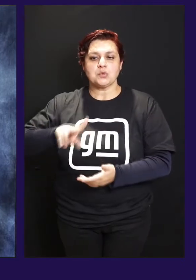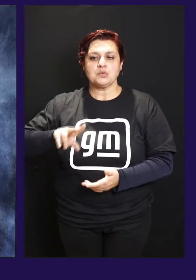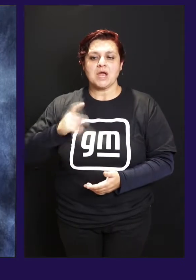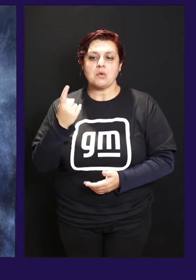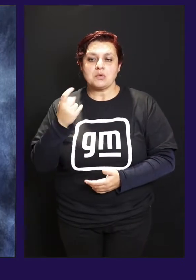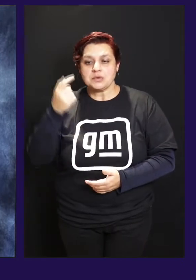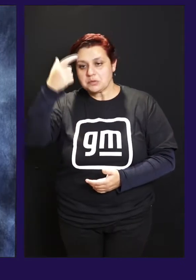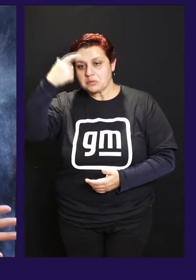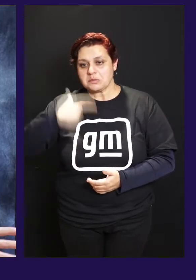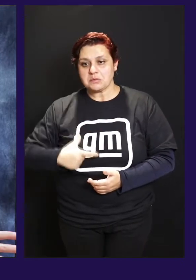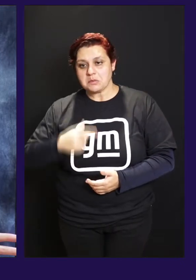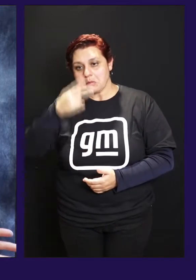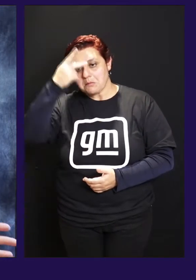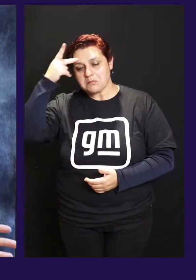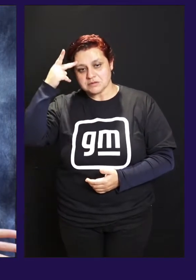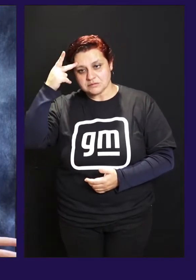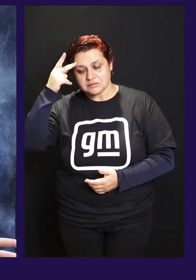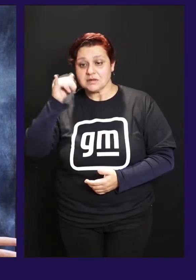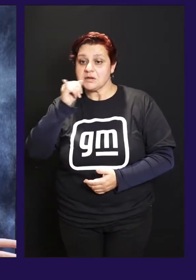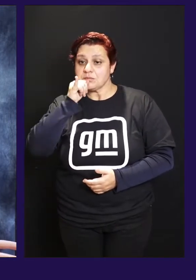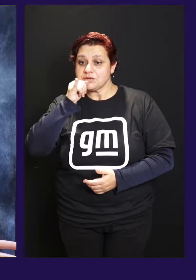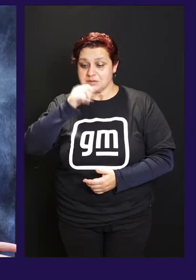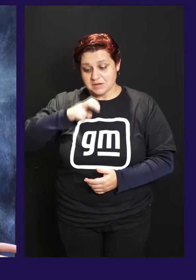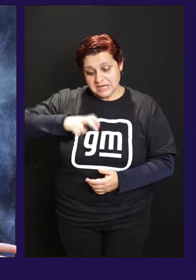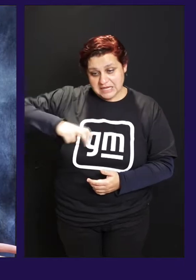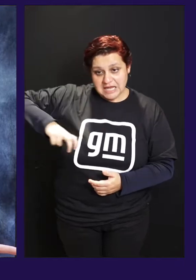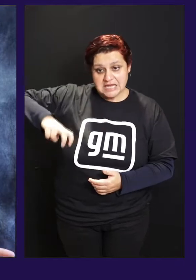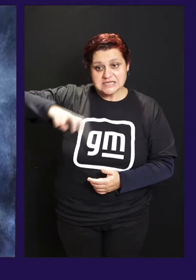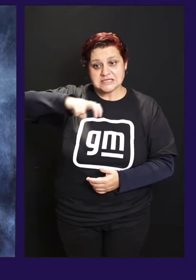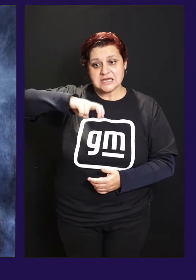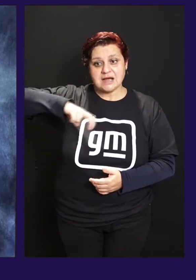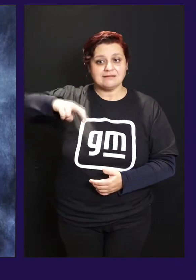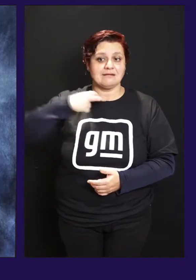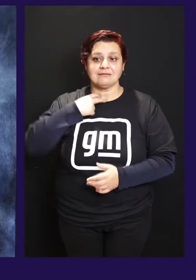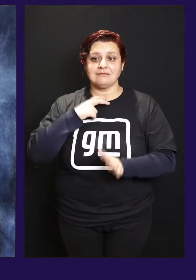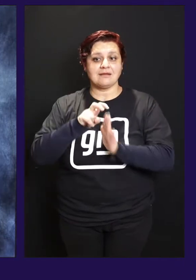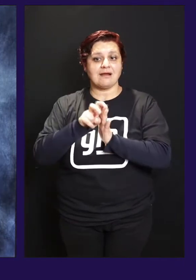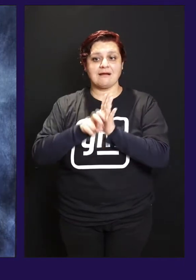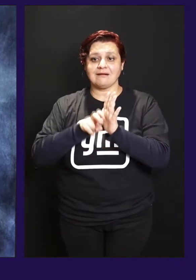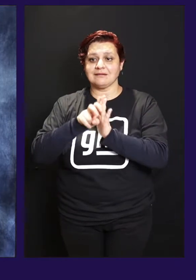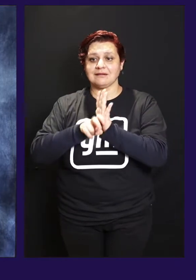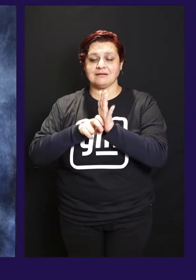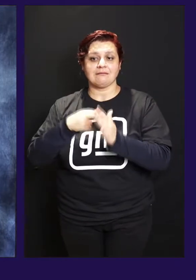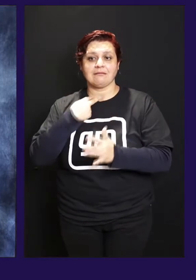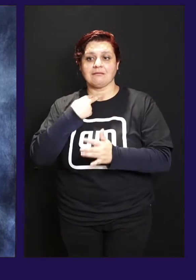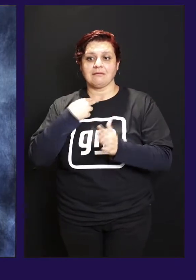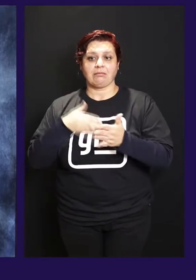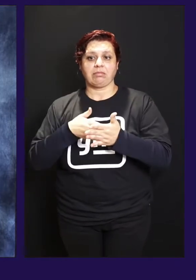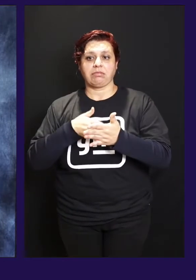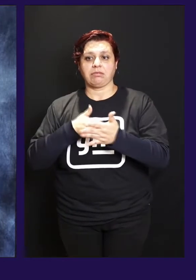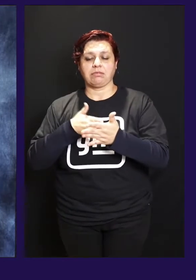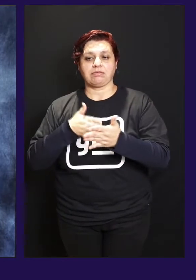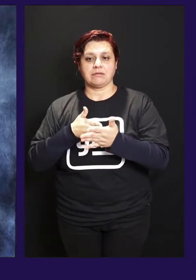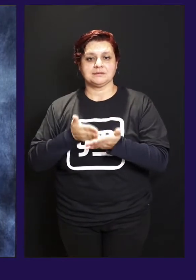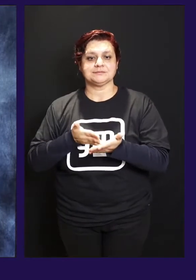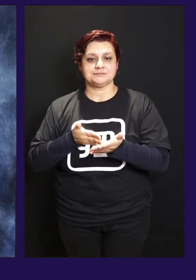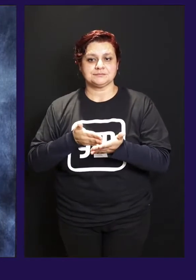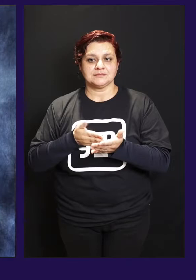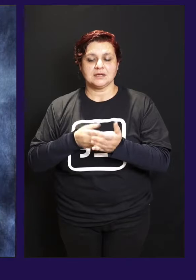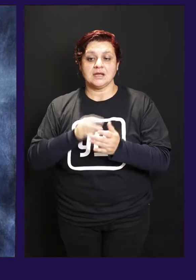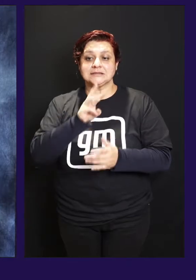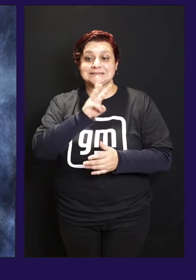de responsabilidade, uma vontade de fazer uma diferença. E, para mim, essa oportunidade é uma oportunidade mágica que eu queria